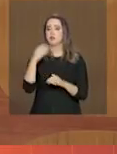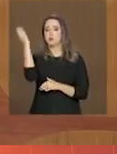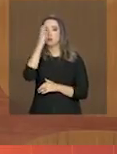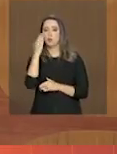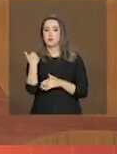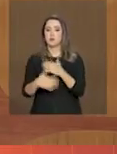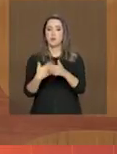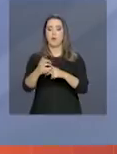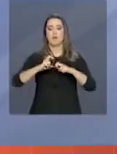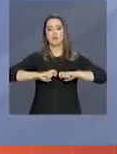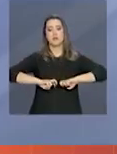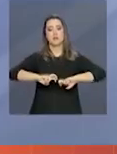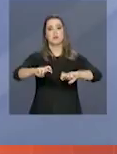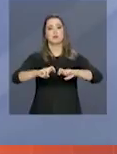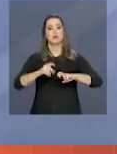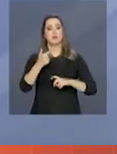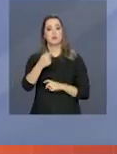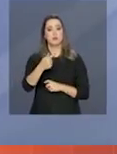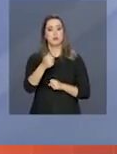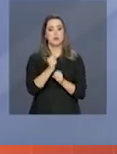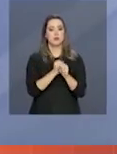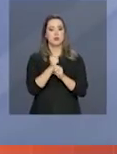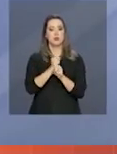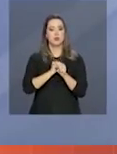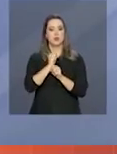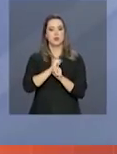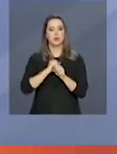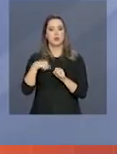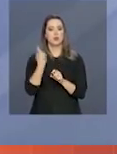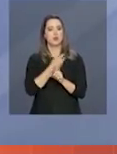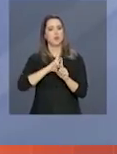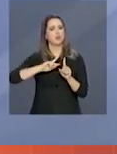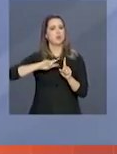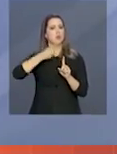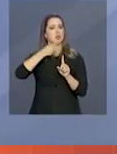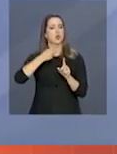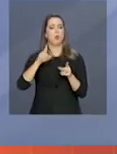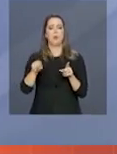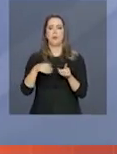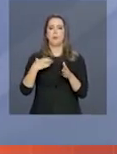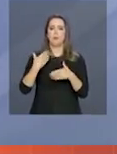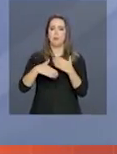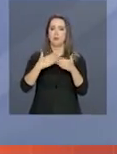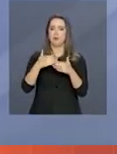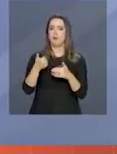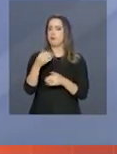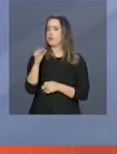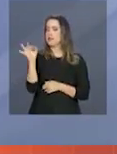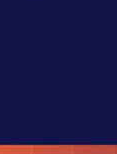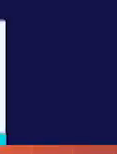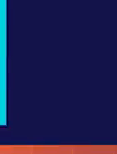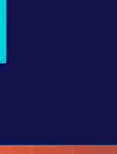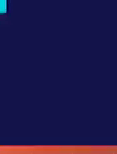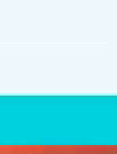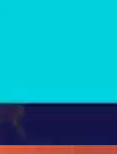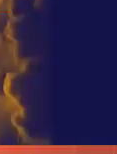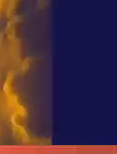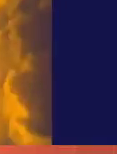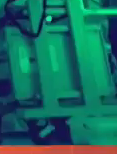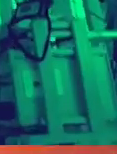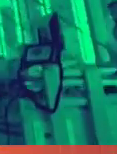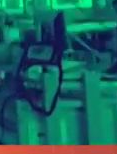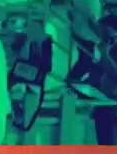em 7 anos ultrapassarmos a capacidade de transporte por ferrovia em 100%.